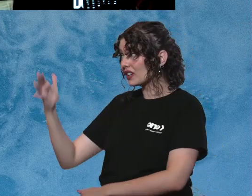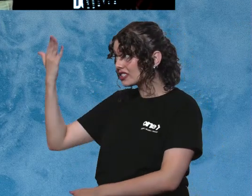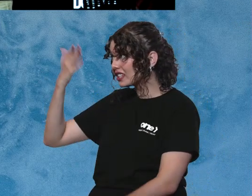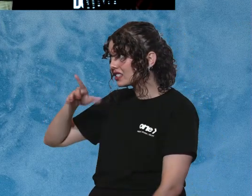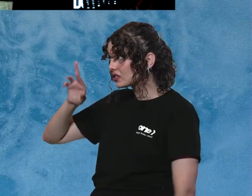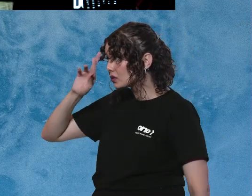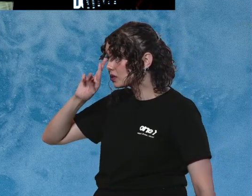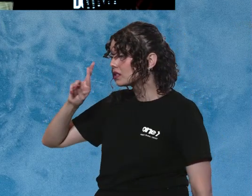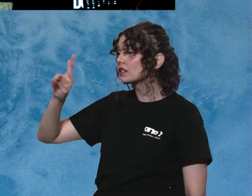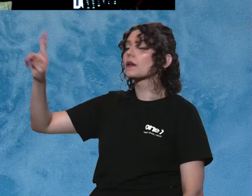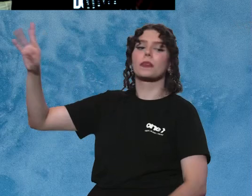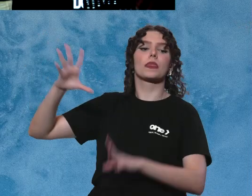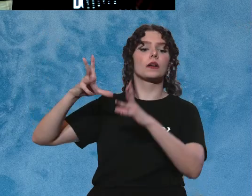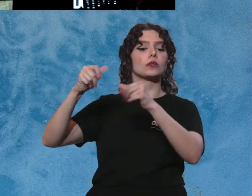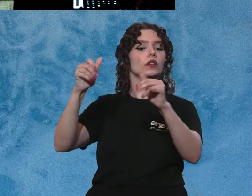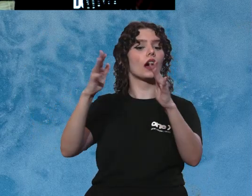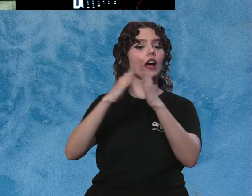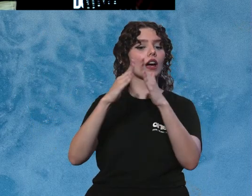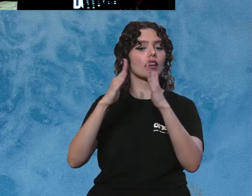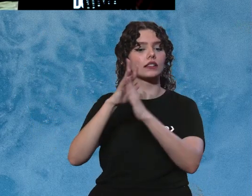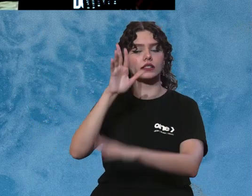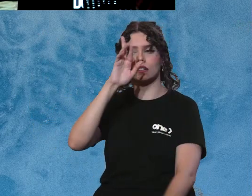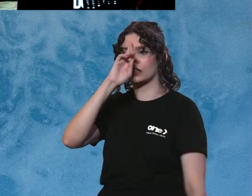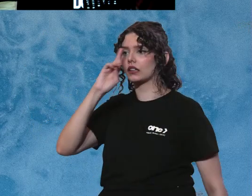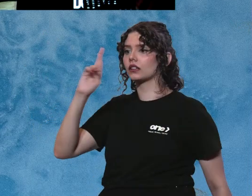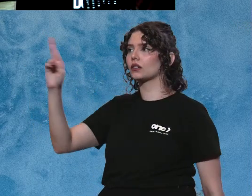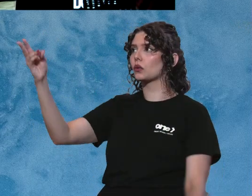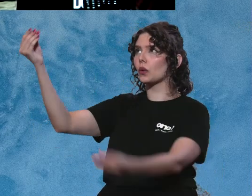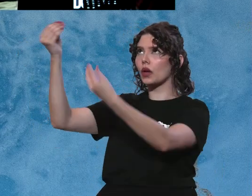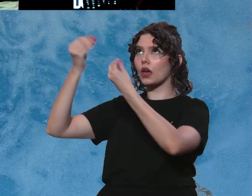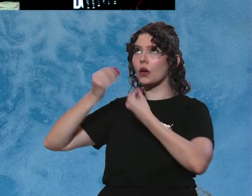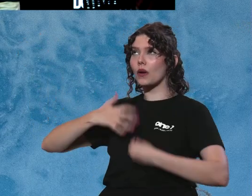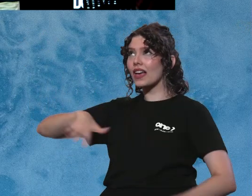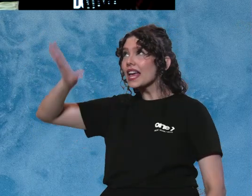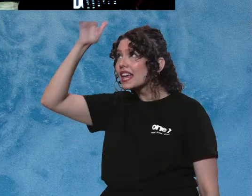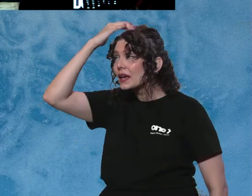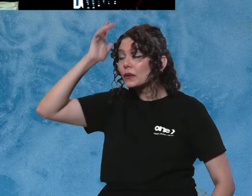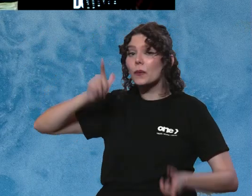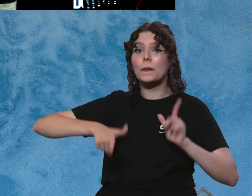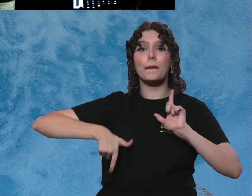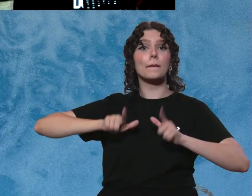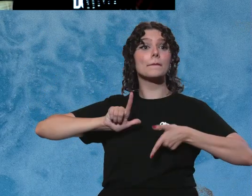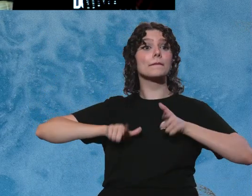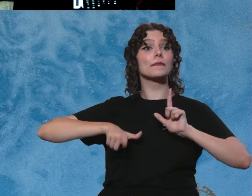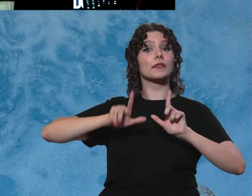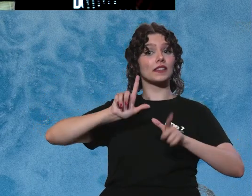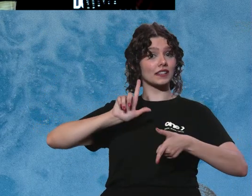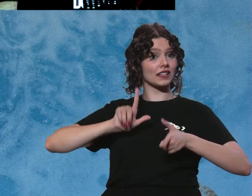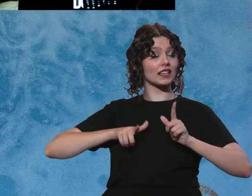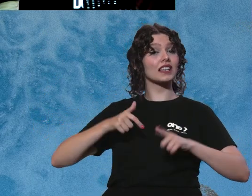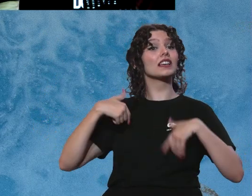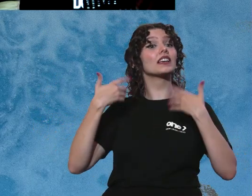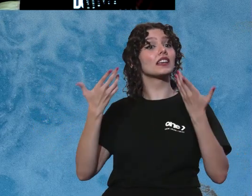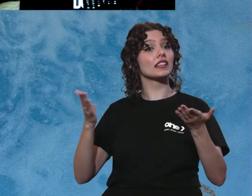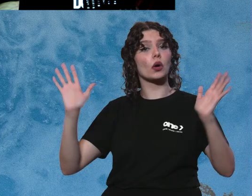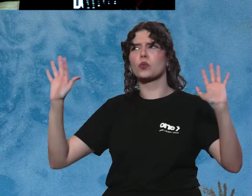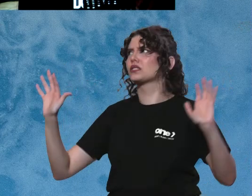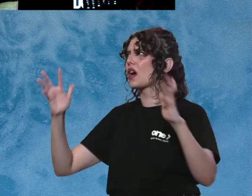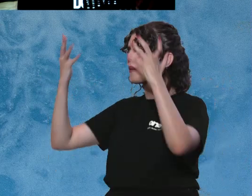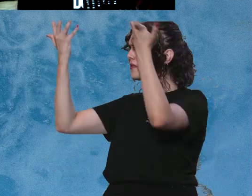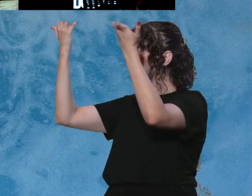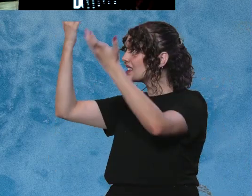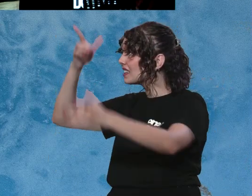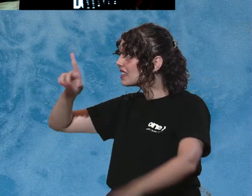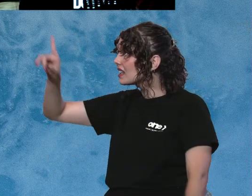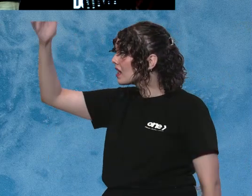seu pai e de toda a casa dele, quando me designou príncipe sobre o povo do Senhor, sobre Israel. Por isso celebrarei diante